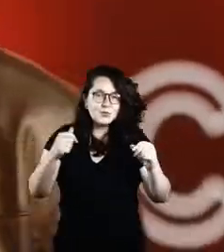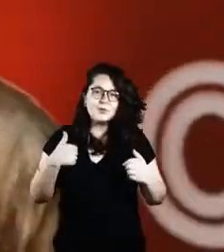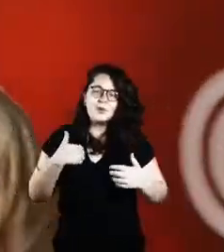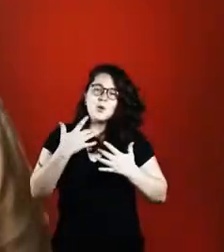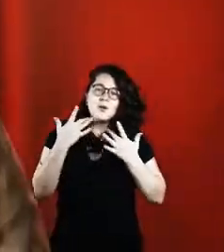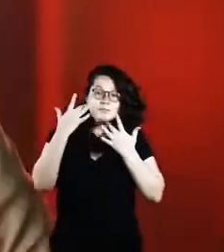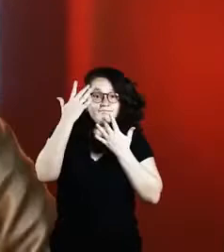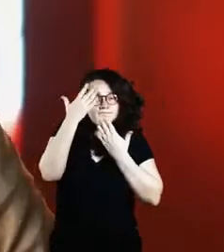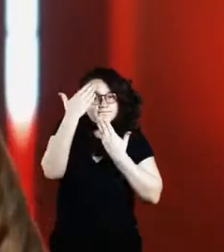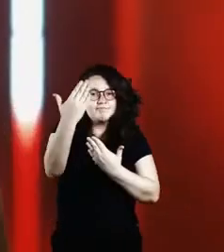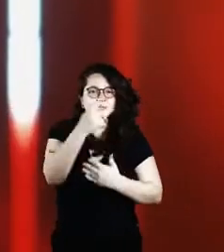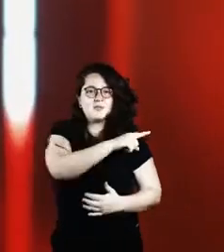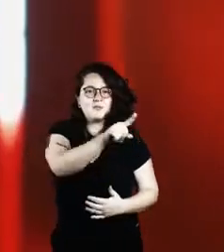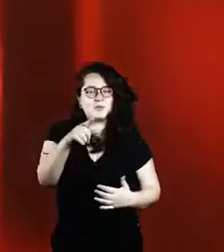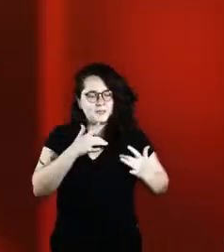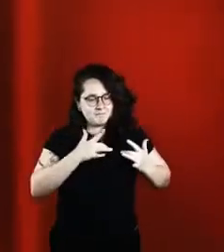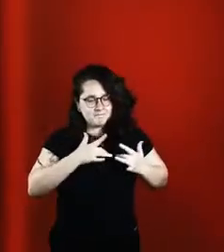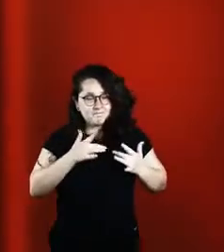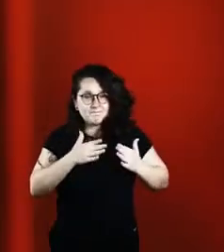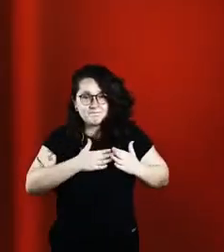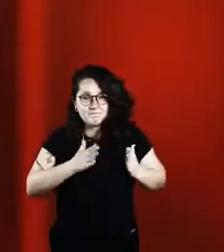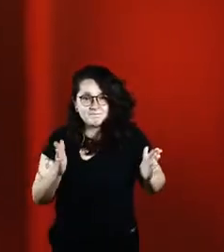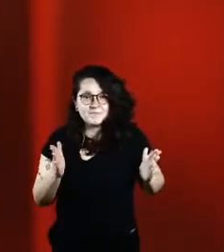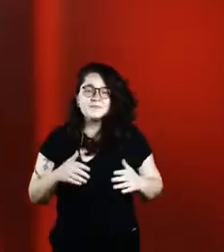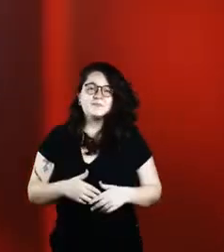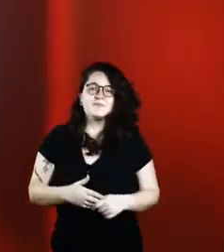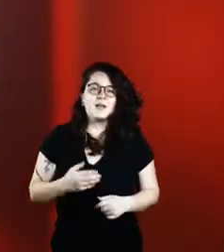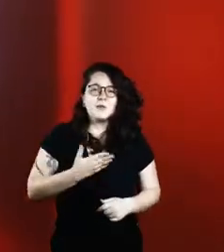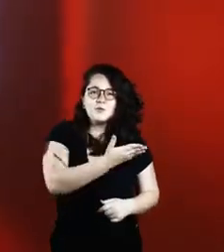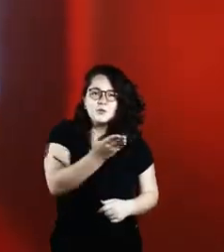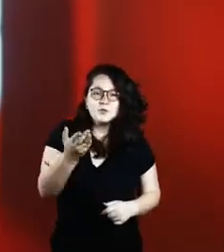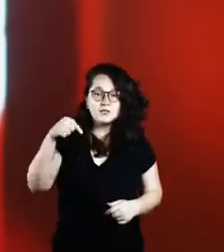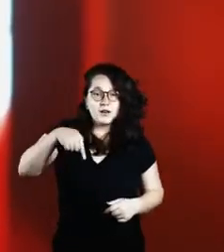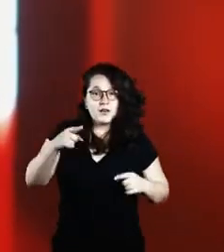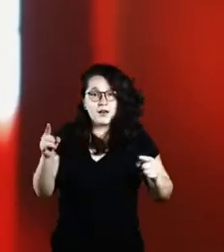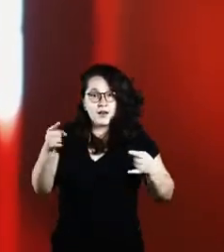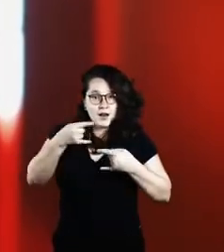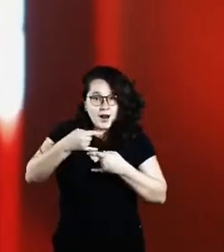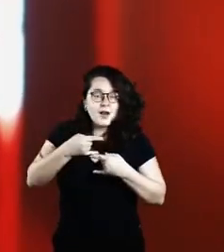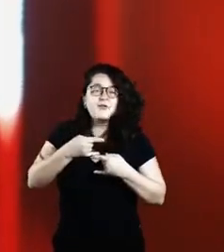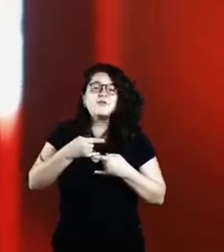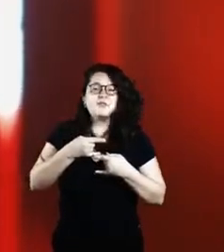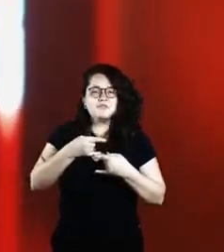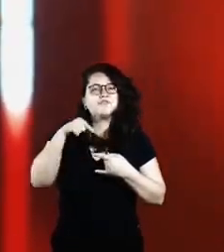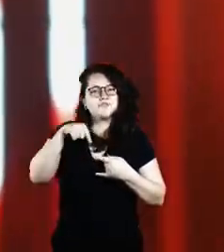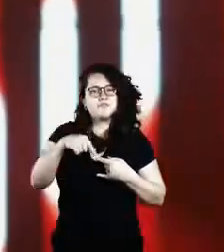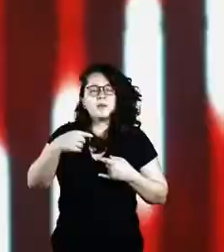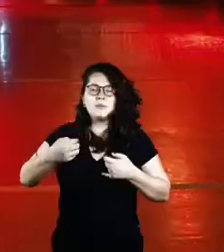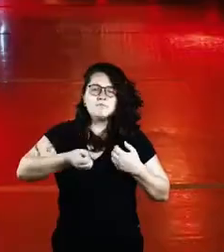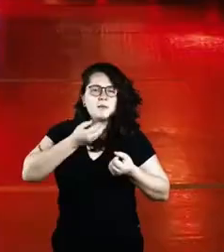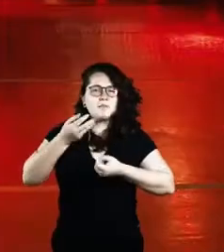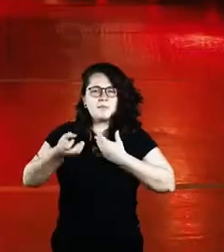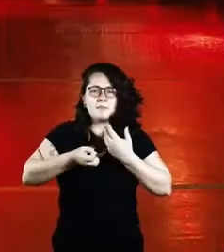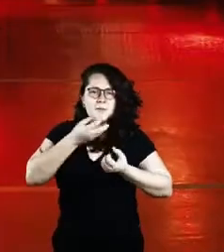coração. Estamos trabalhando para que essa live seja uma live com muita informação,